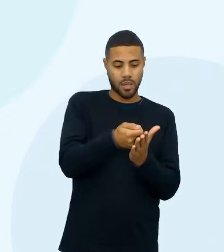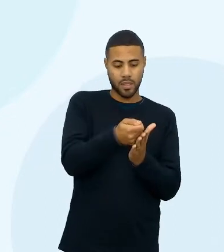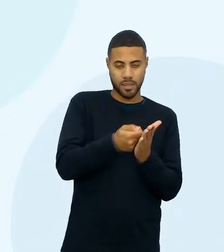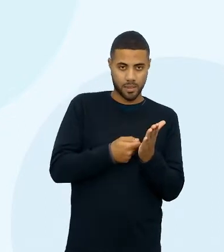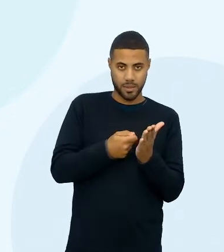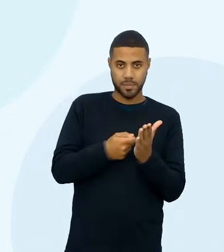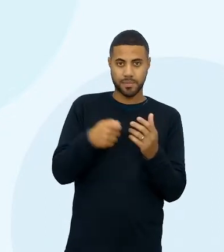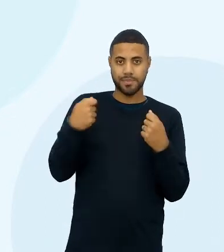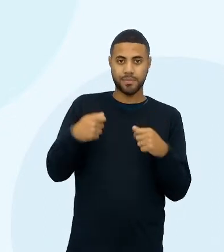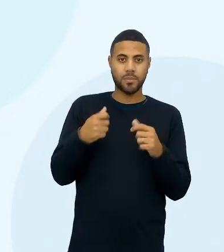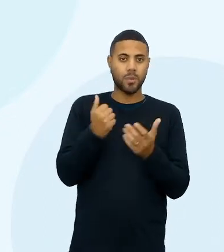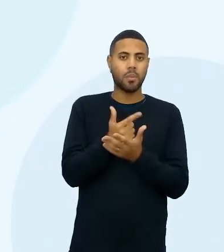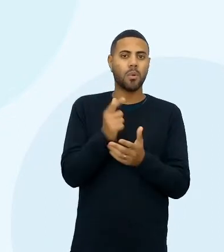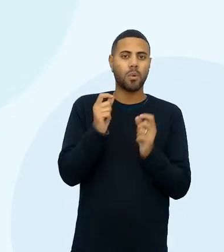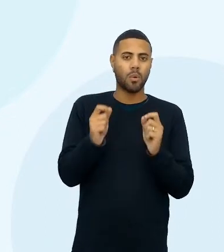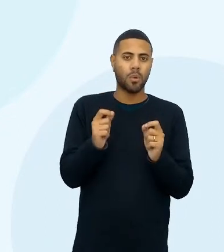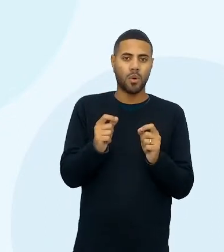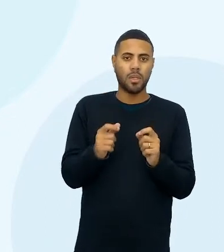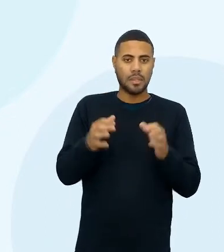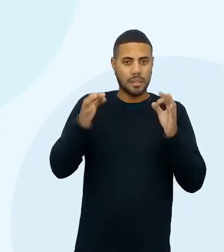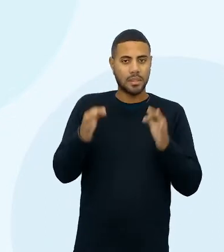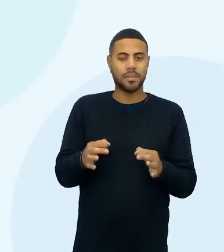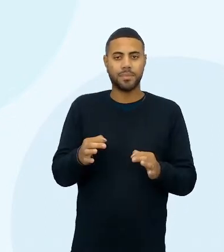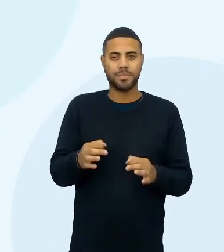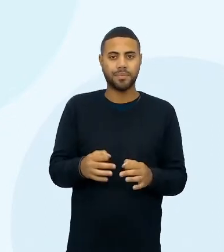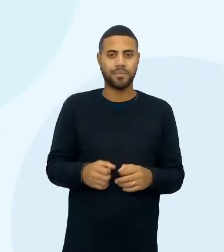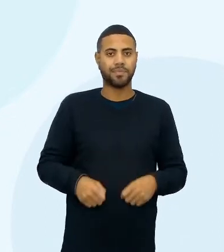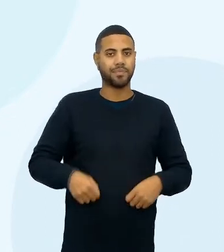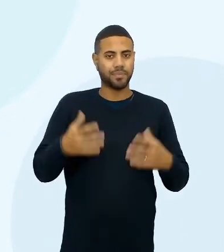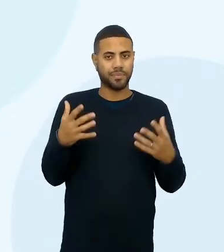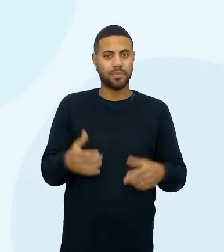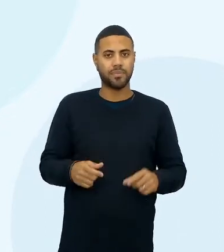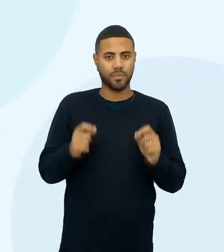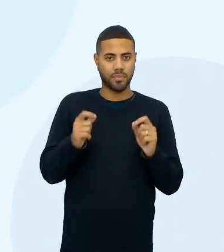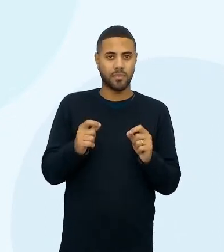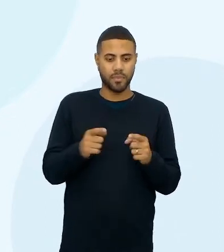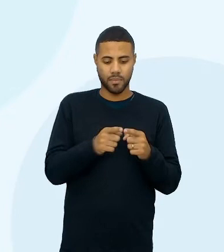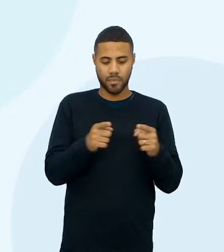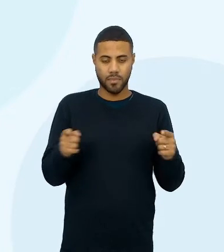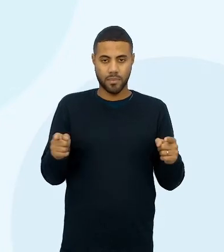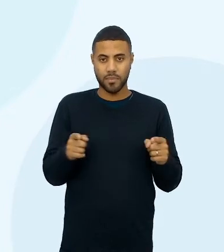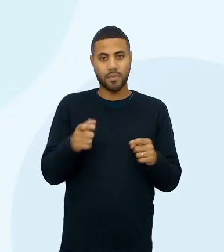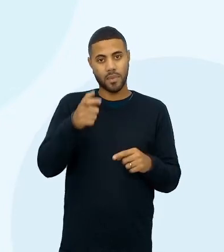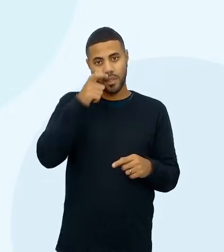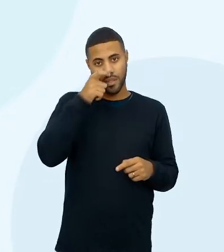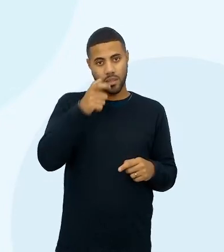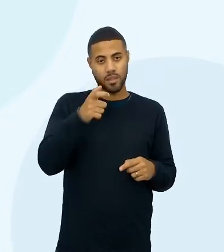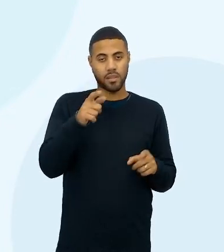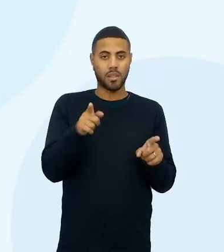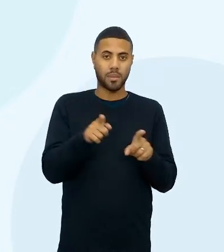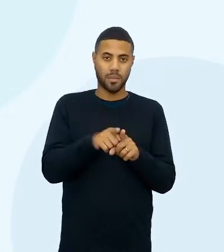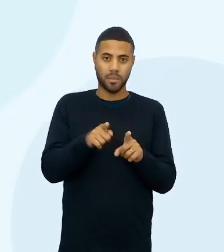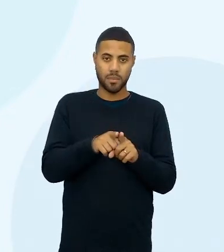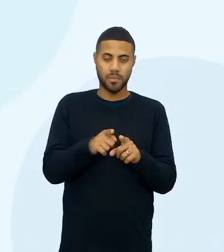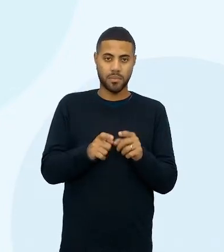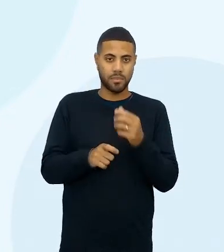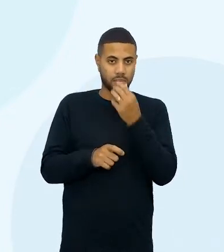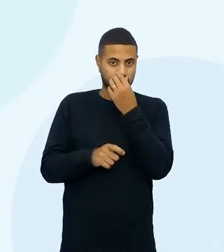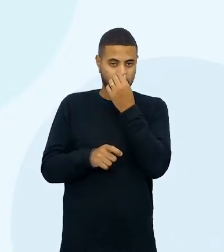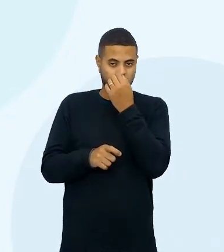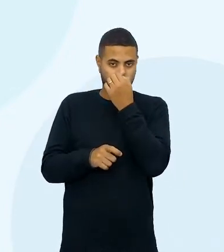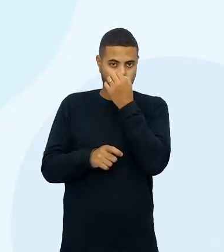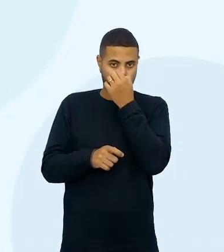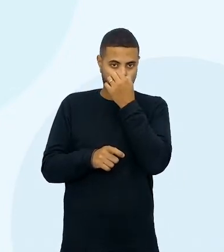listinha, tá? Do que você realmente vai consumir naquela semana. O interessante é fazer essa listinha e ir ao